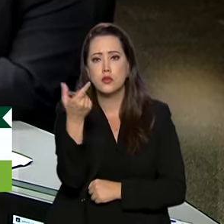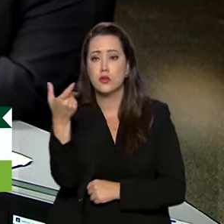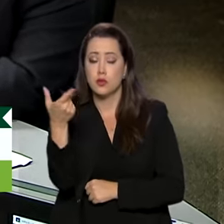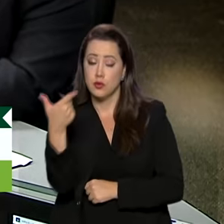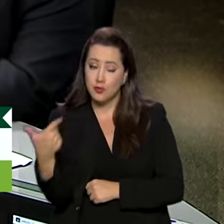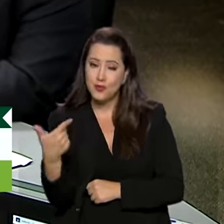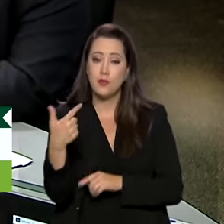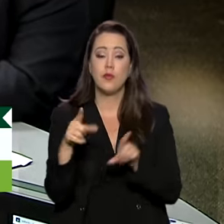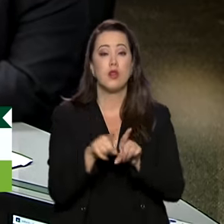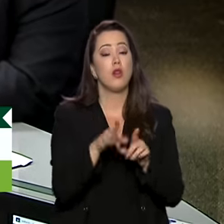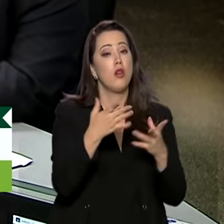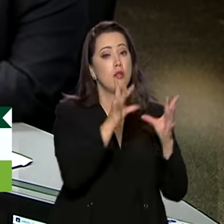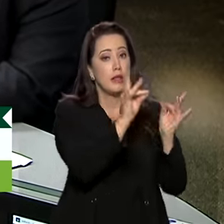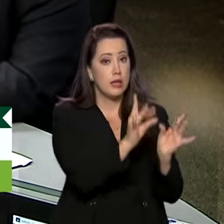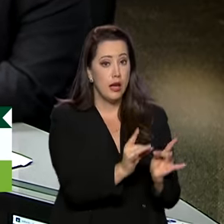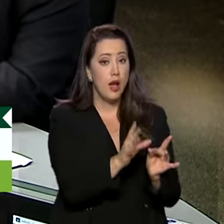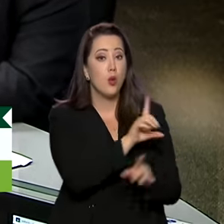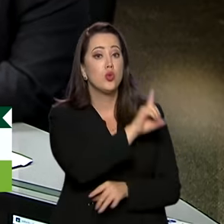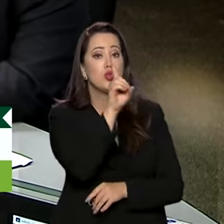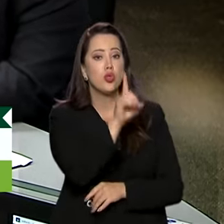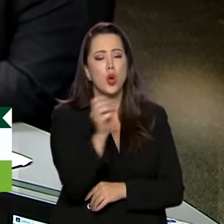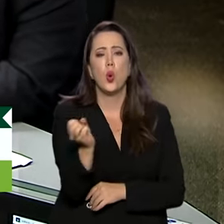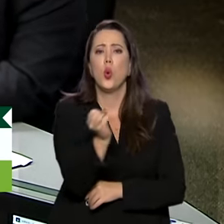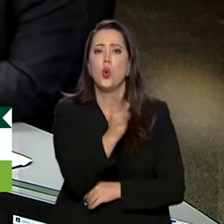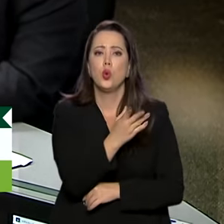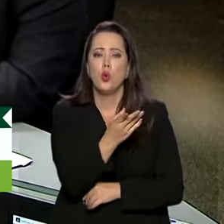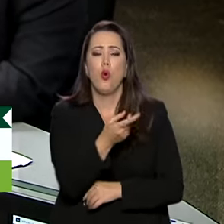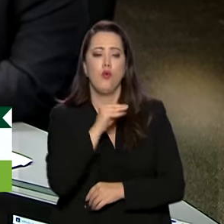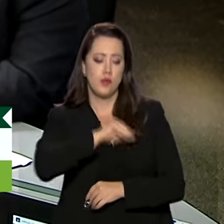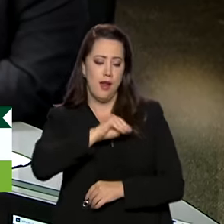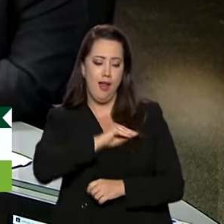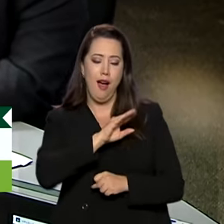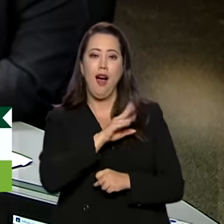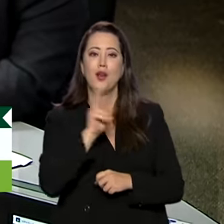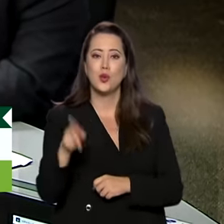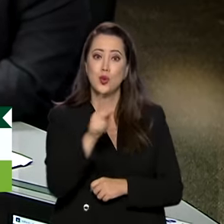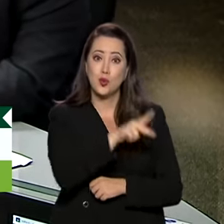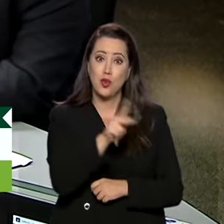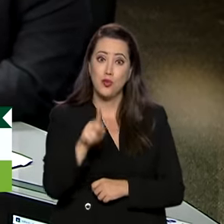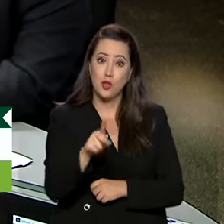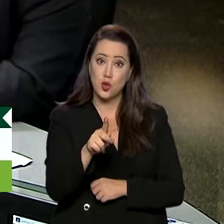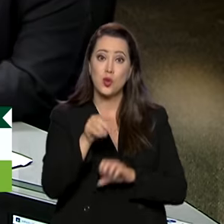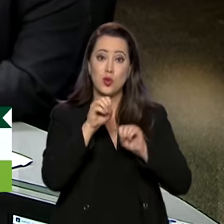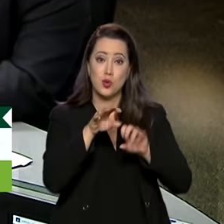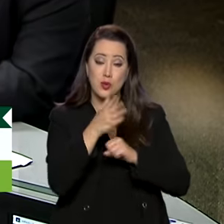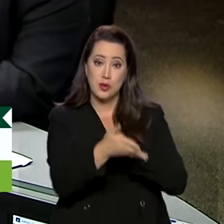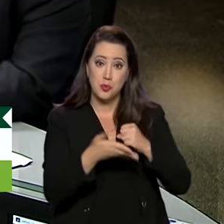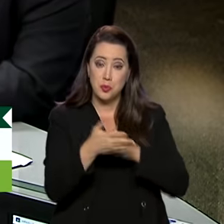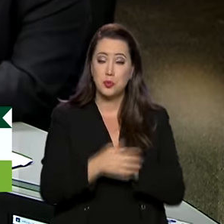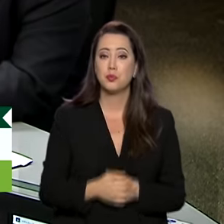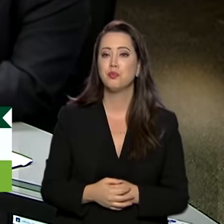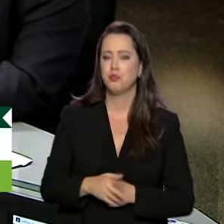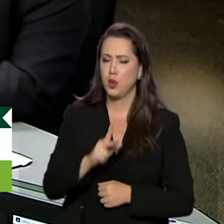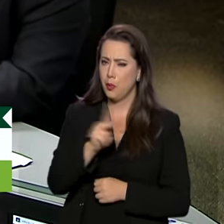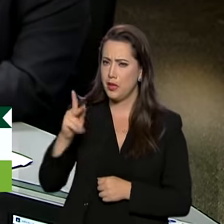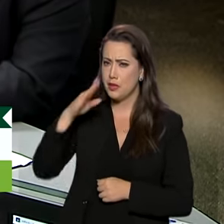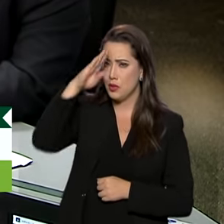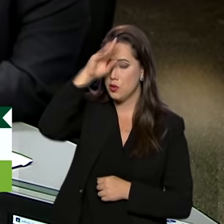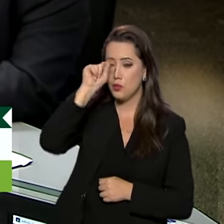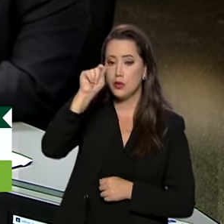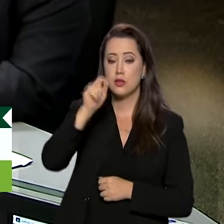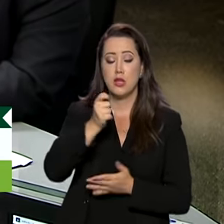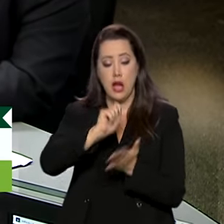2022 do dia novo piso salarial dos professores da Educação Básica na